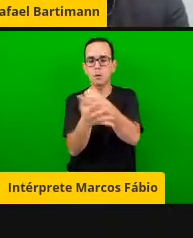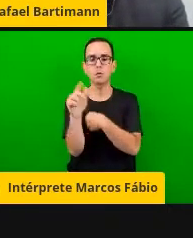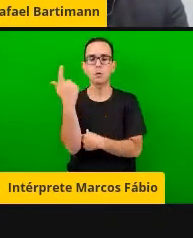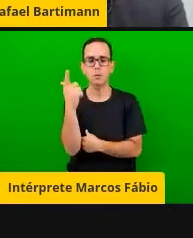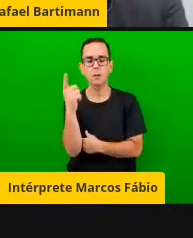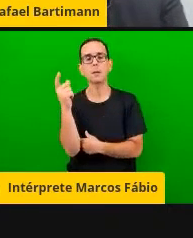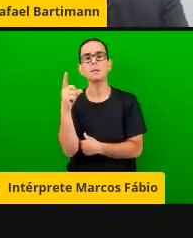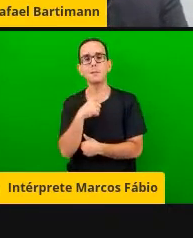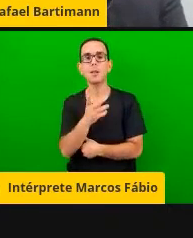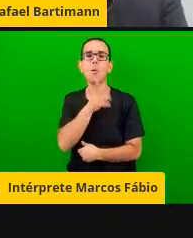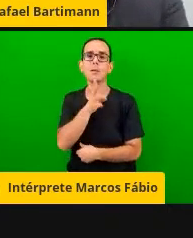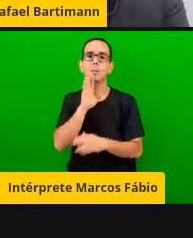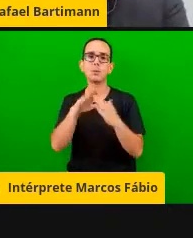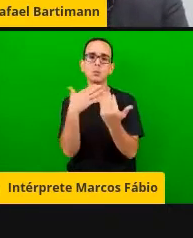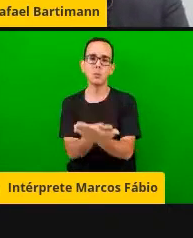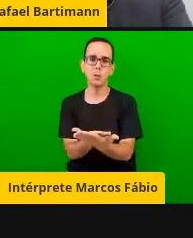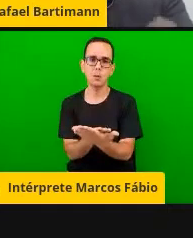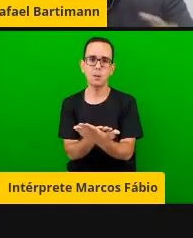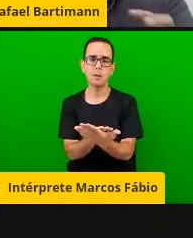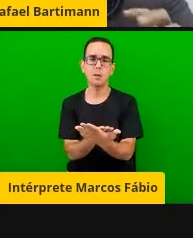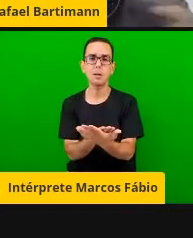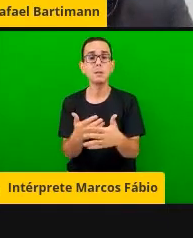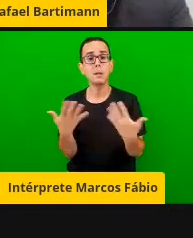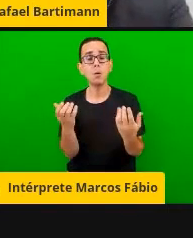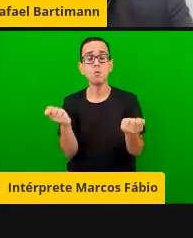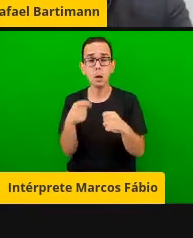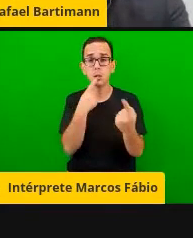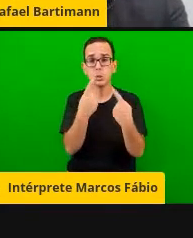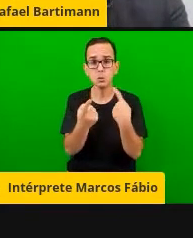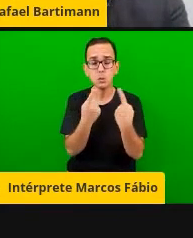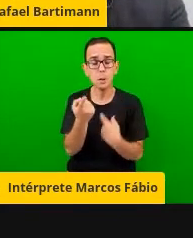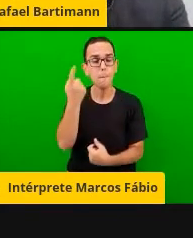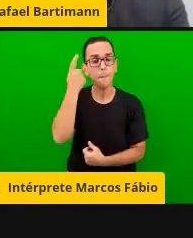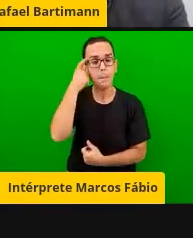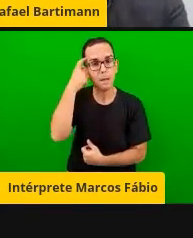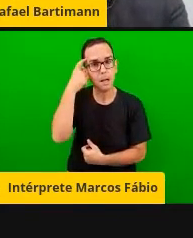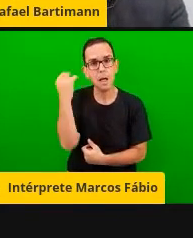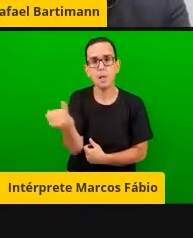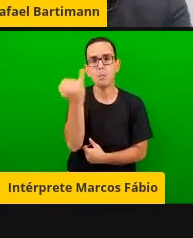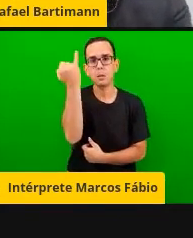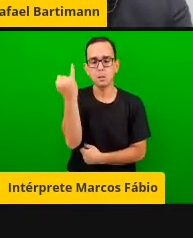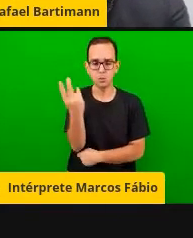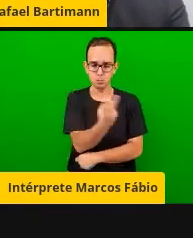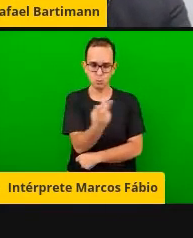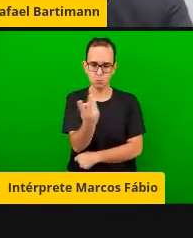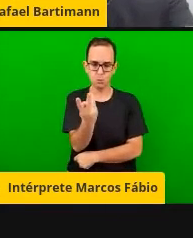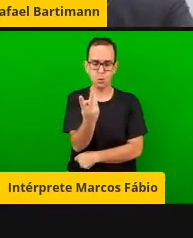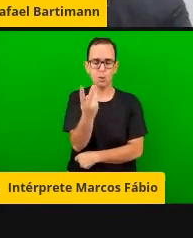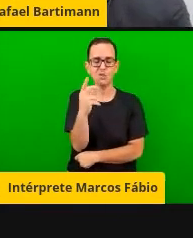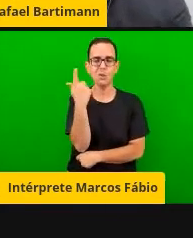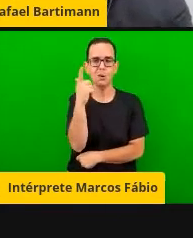escolar, né? Então, cabe aí a gente discutir, pensar a importância desses dois geógrafos na geografia